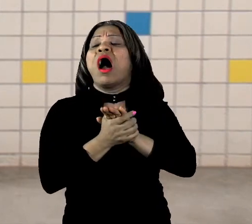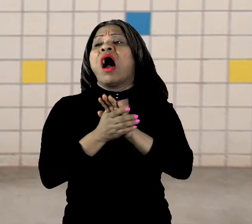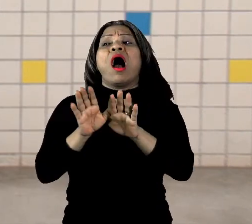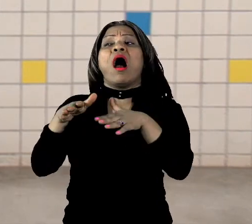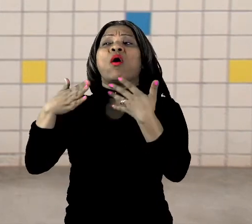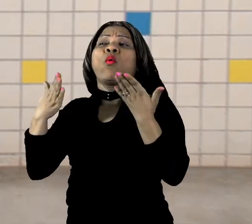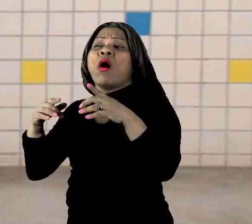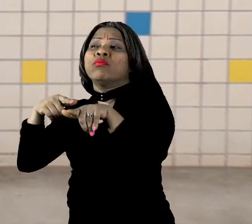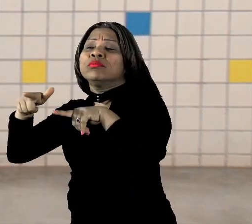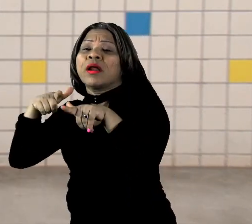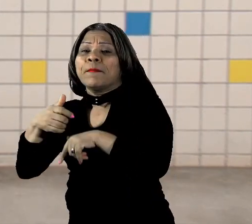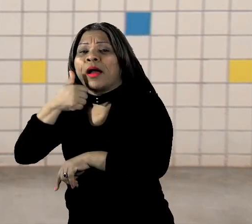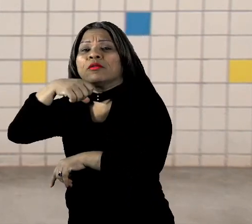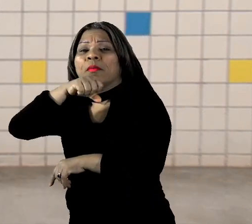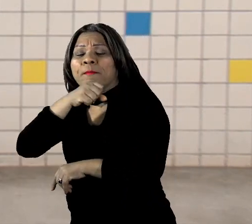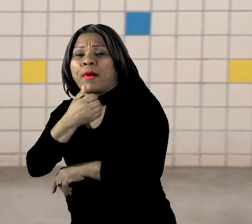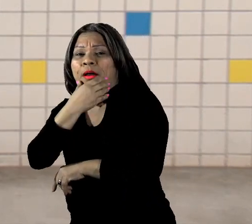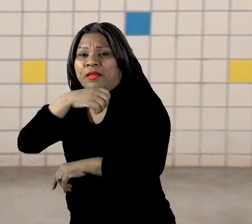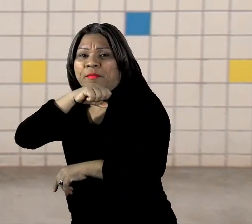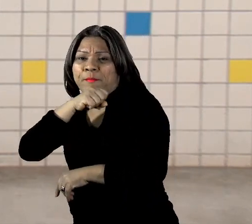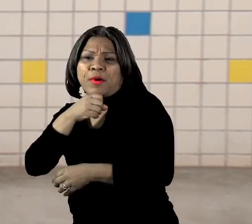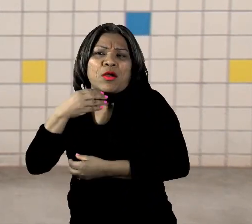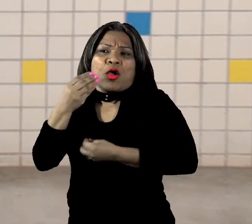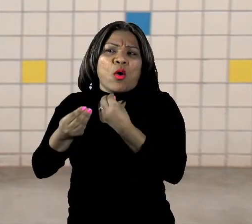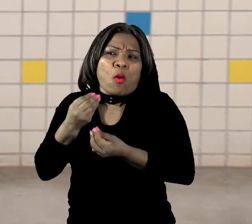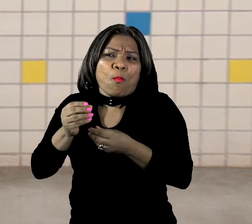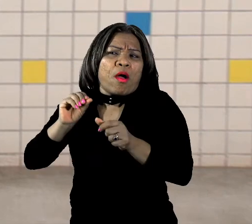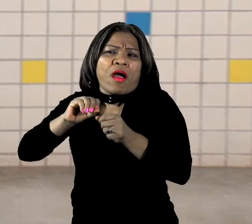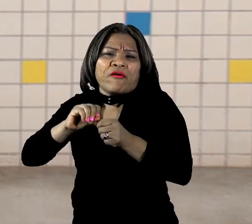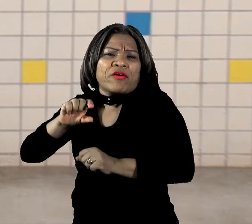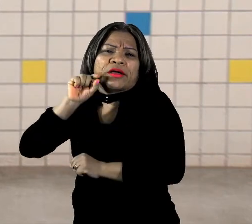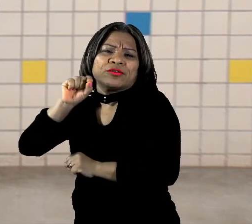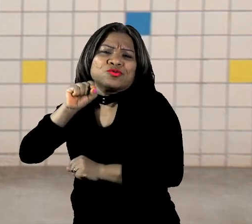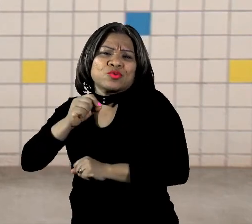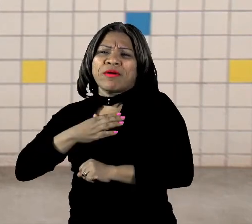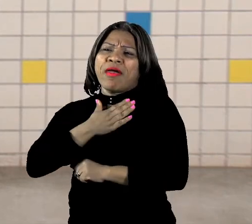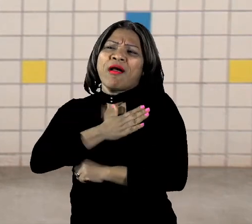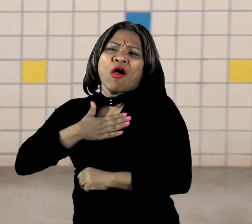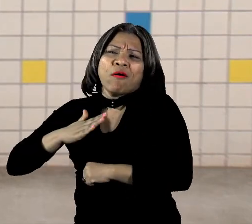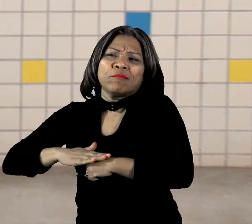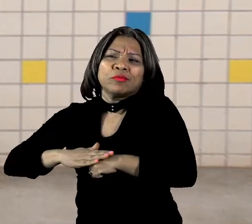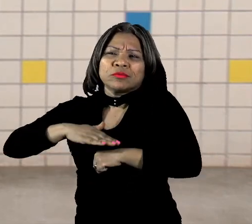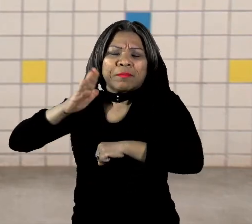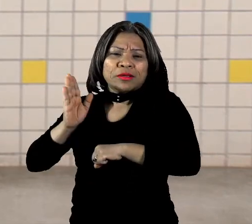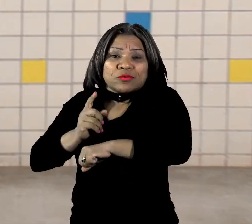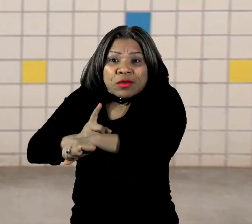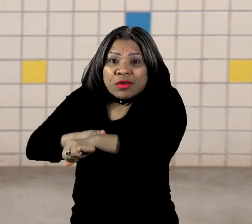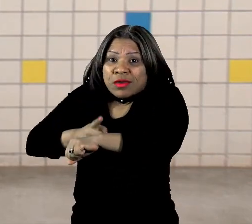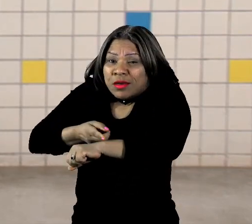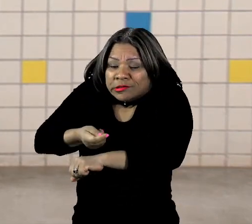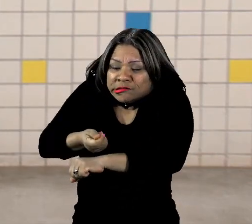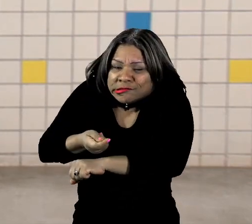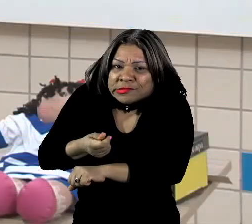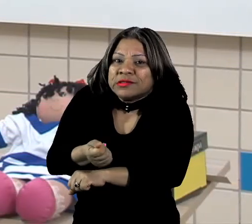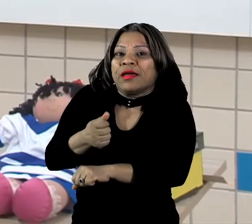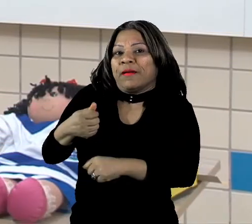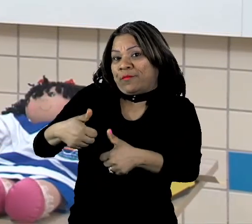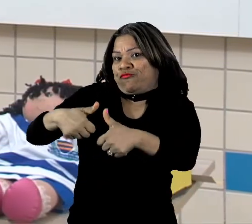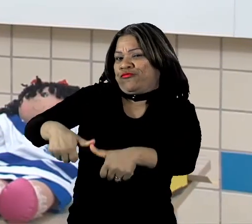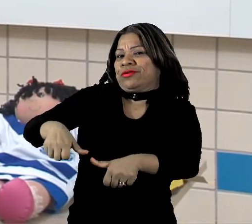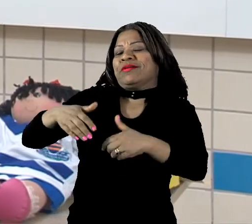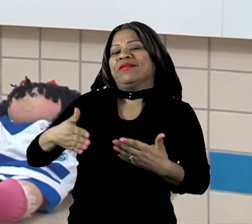aonde trabalha, o que faz, como é o trabalho, o que mais gosta no trabalho, quanto tempo fica lá, certo? Então,